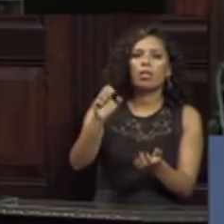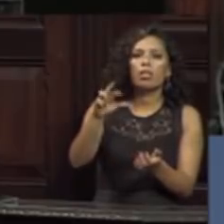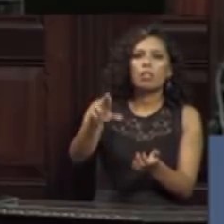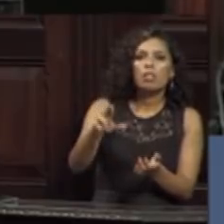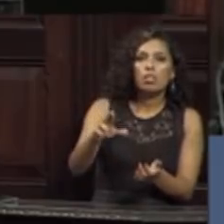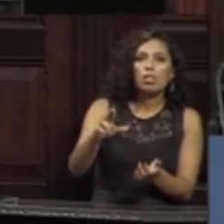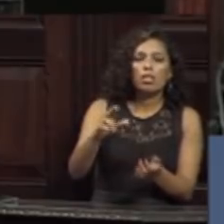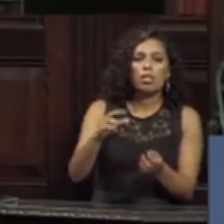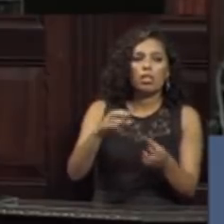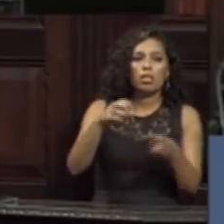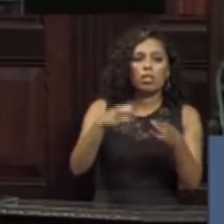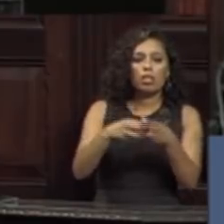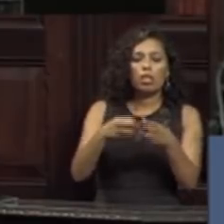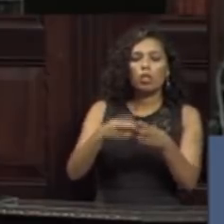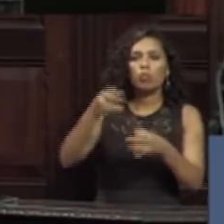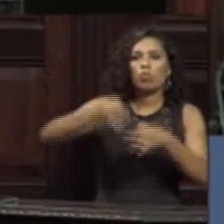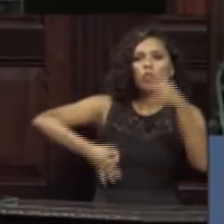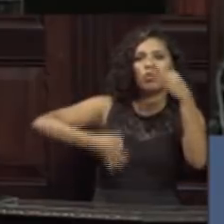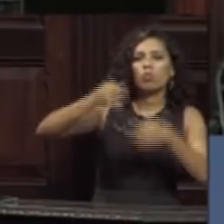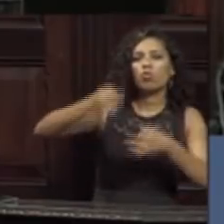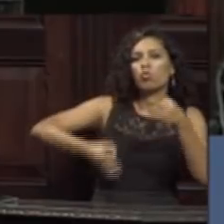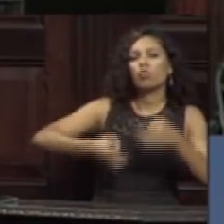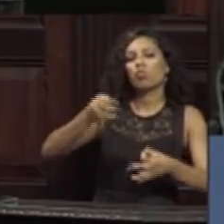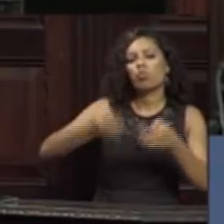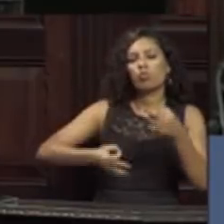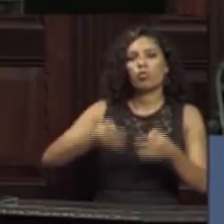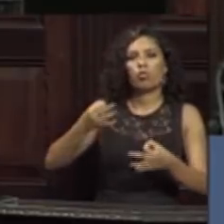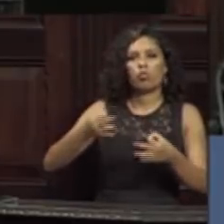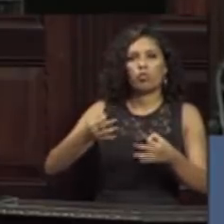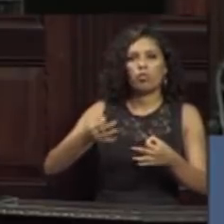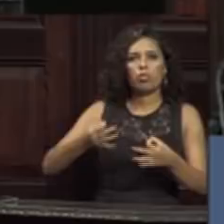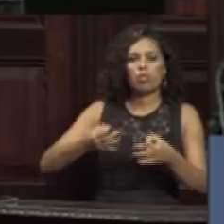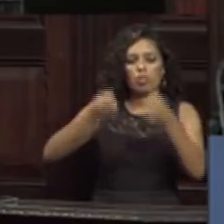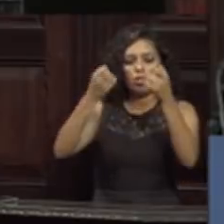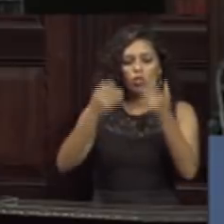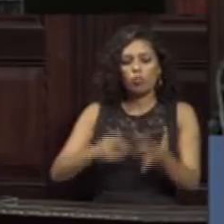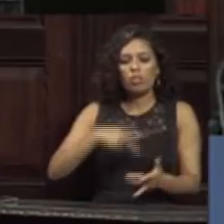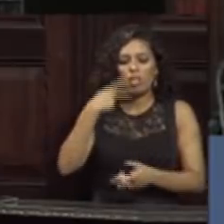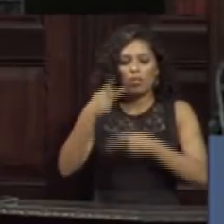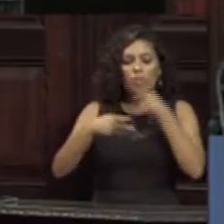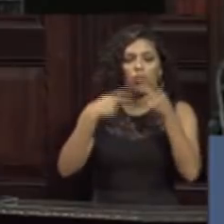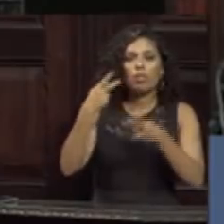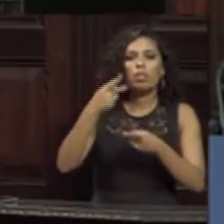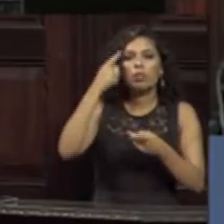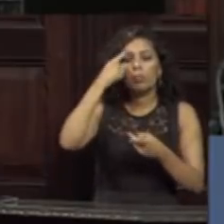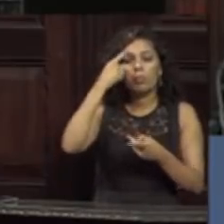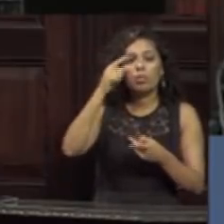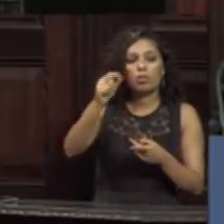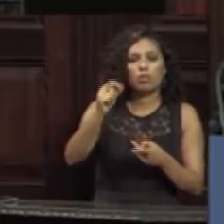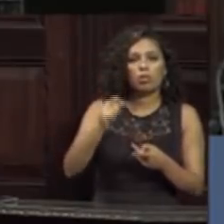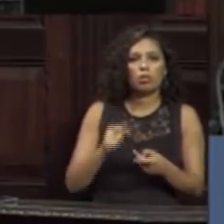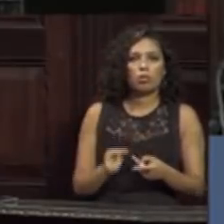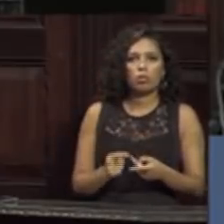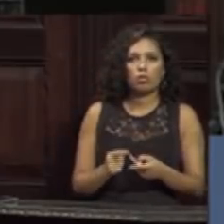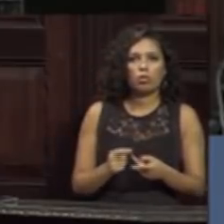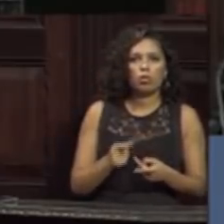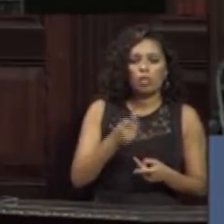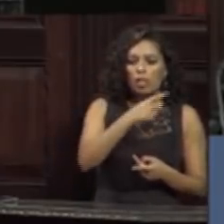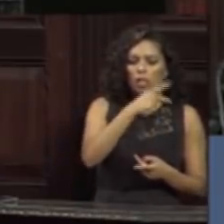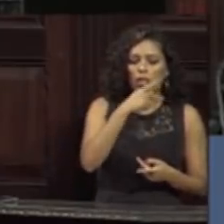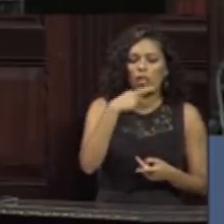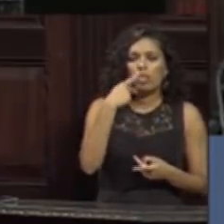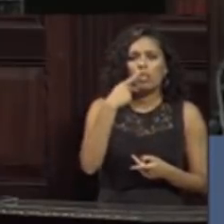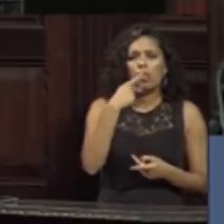Controle da Arrecadação Estadual e de Fiscalização dos Tributos Estaduais, de Orçamento, Finanças, Fiscalização Financeira e Controle das Emendas de Plenário. Para emitir